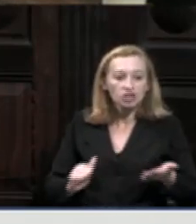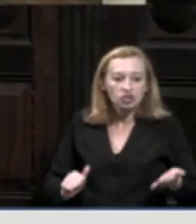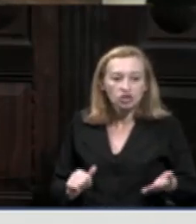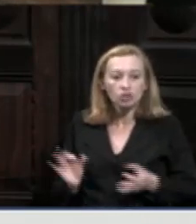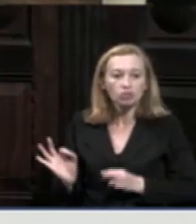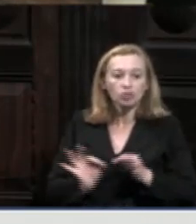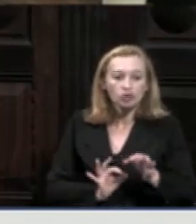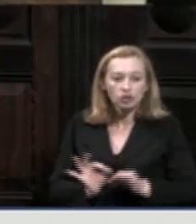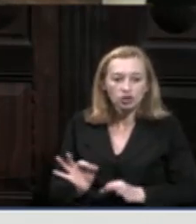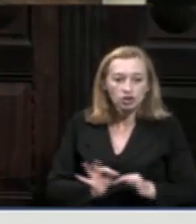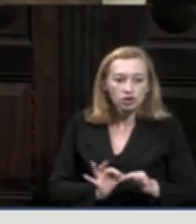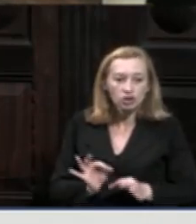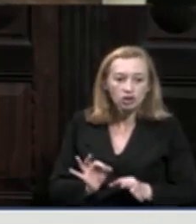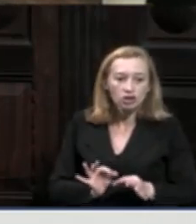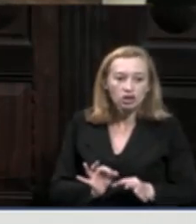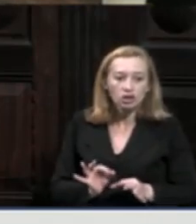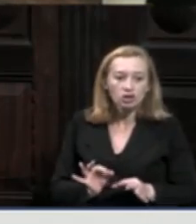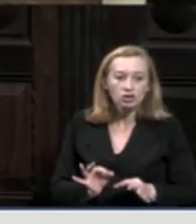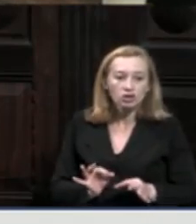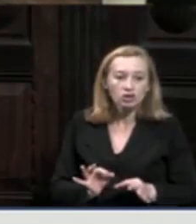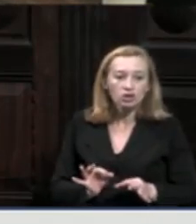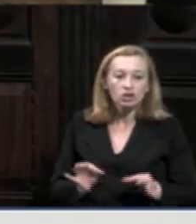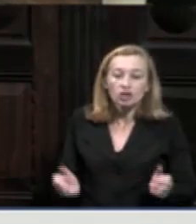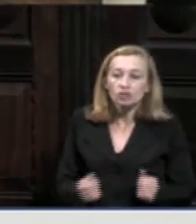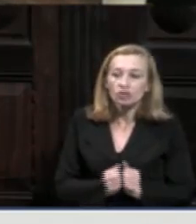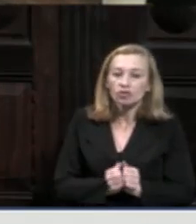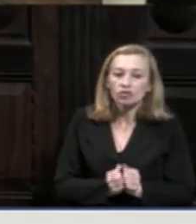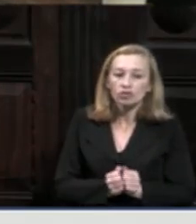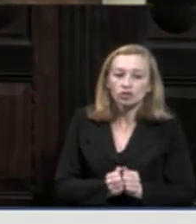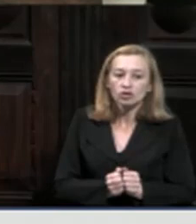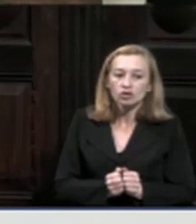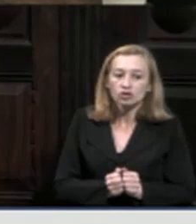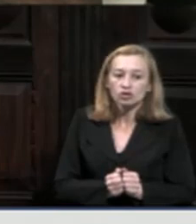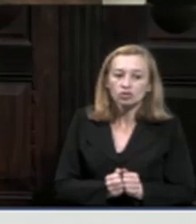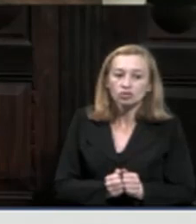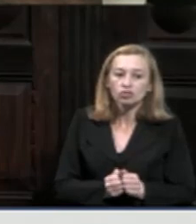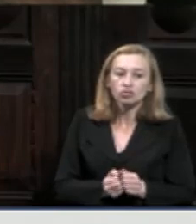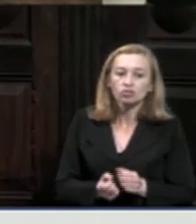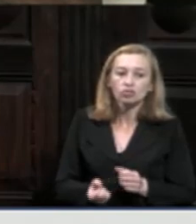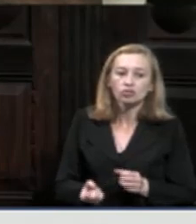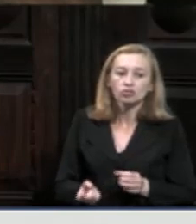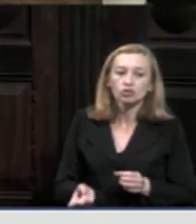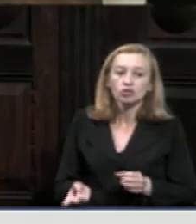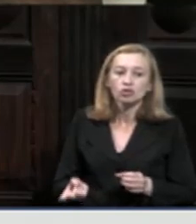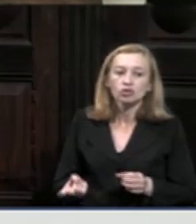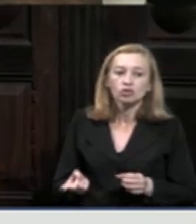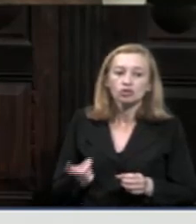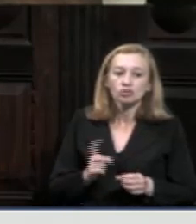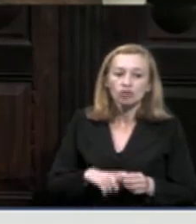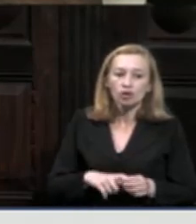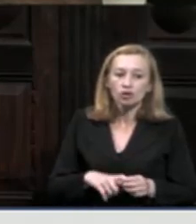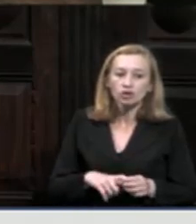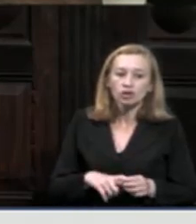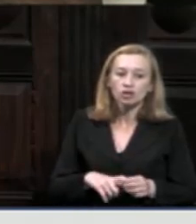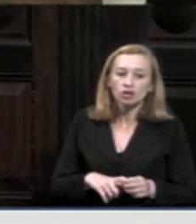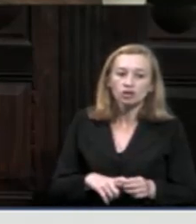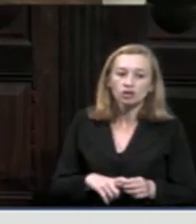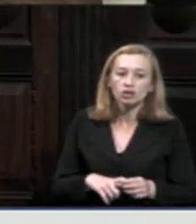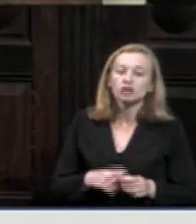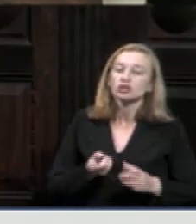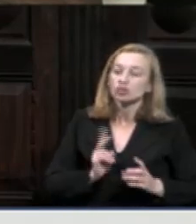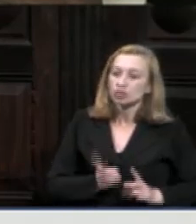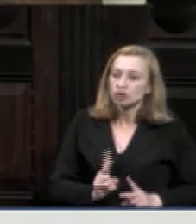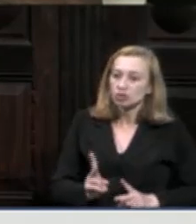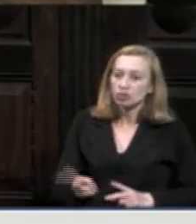projeto e reitera, junto a todos e todas aqui presentes, a palavra de ordem necessária de continuar